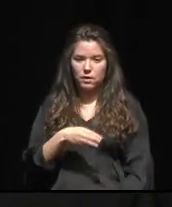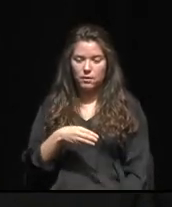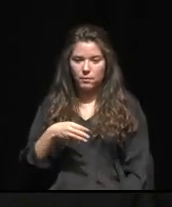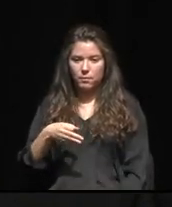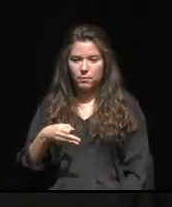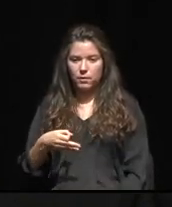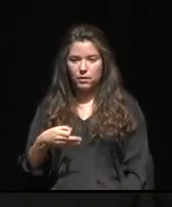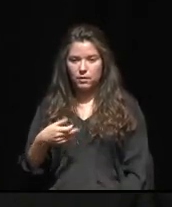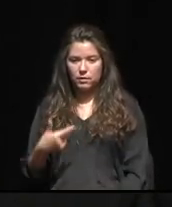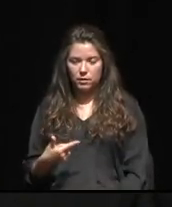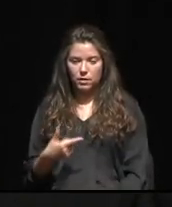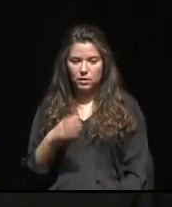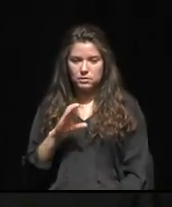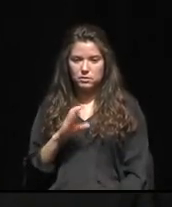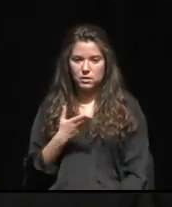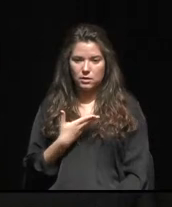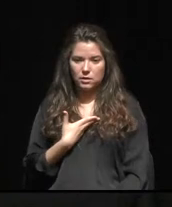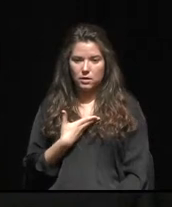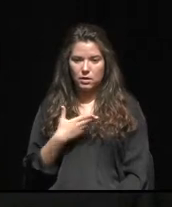e